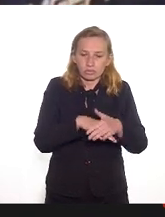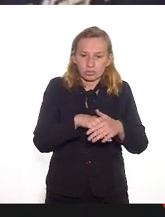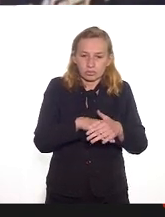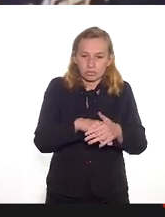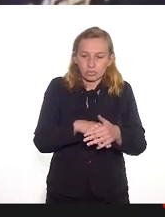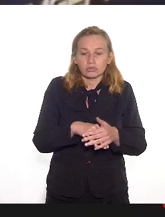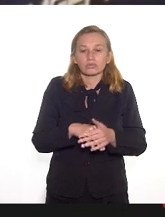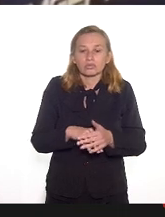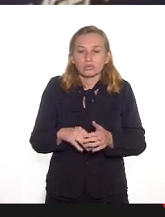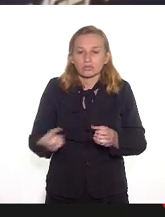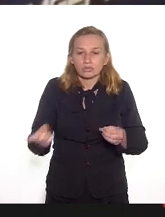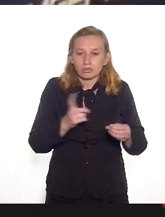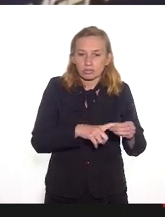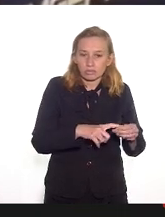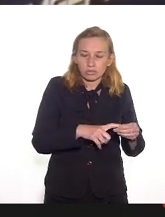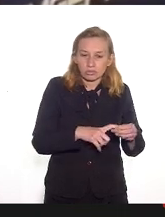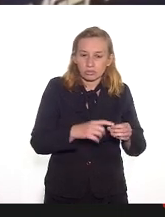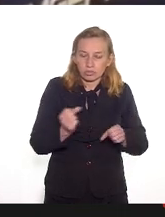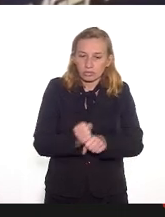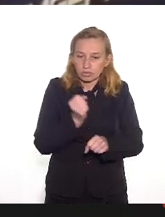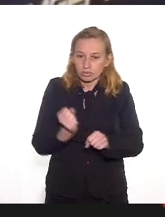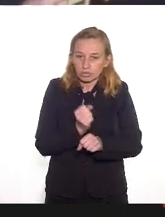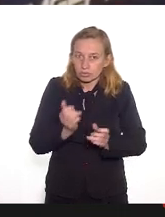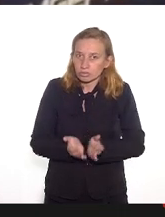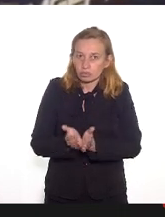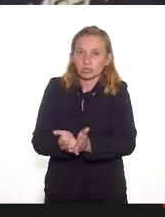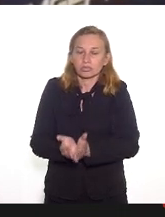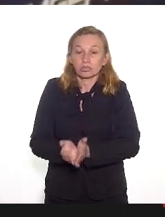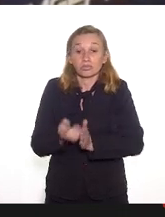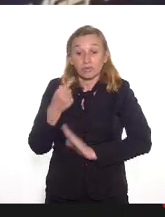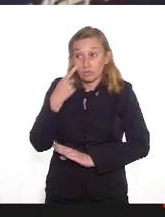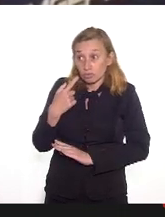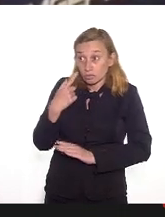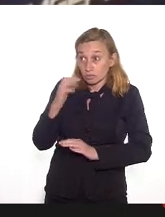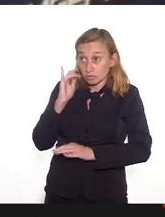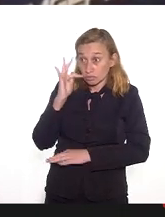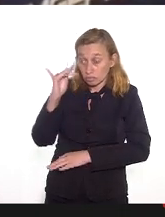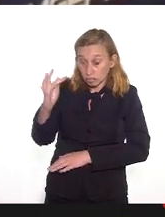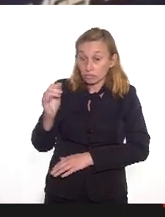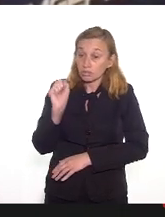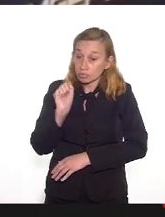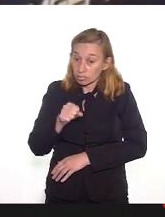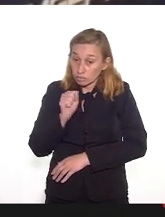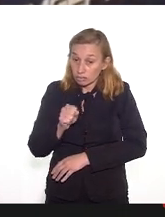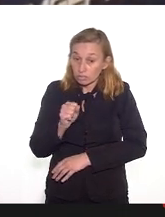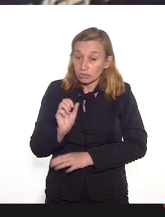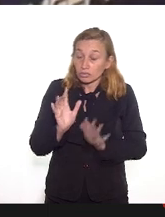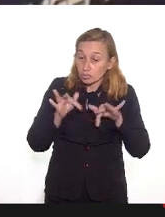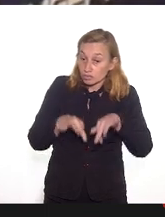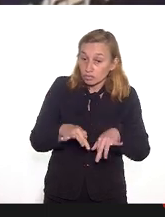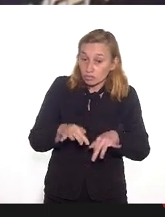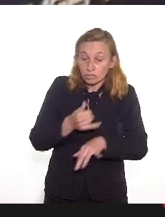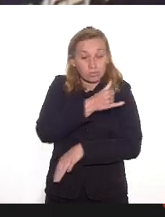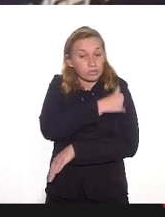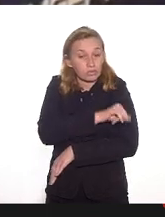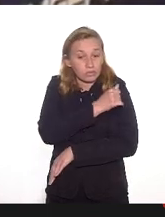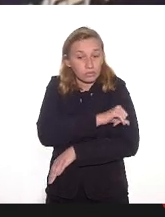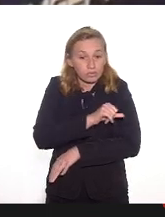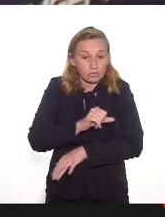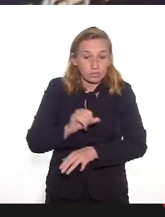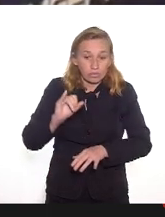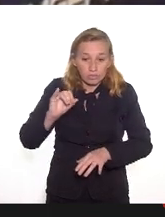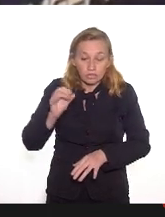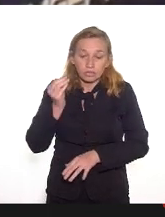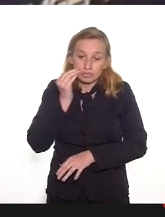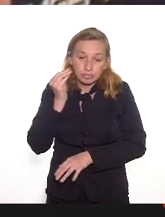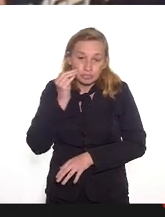na retomada da construção naval. Então, eu vejo com muita esperança. É realmente aquele fim. O Rio é um mar de